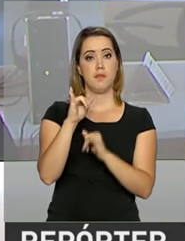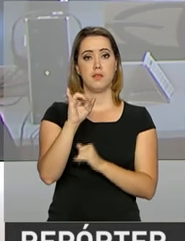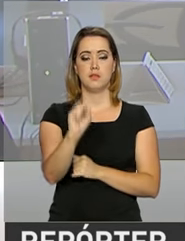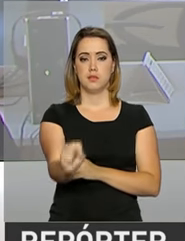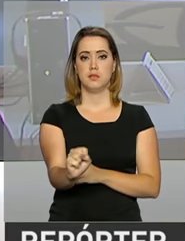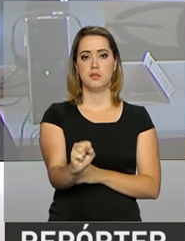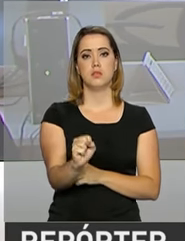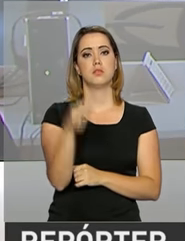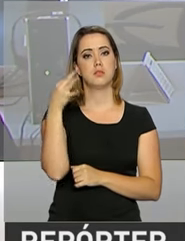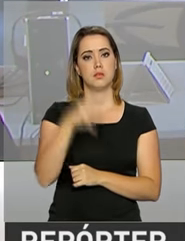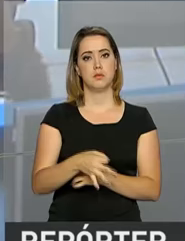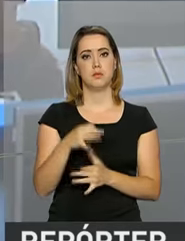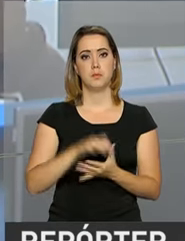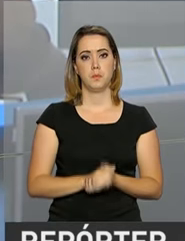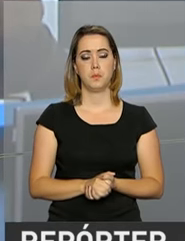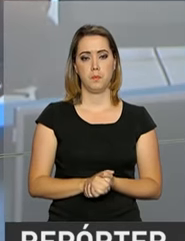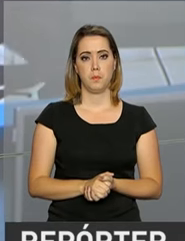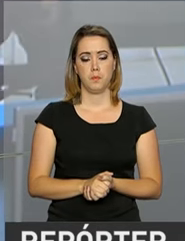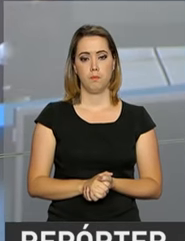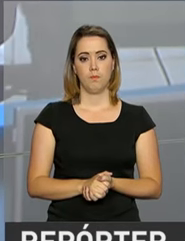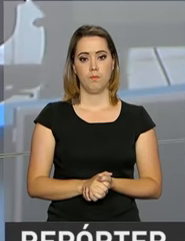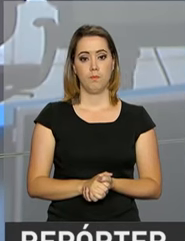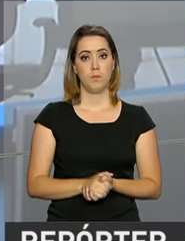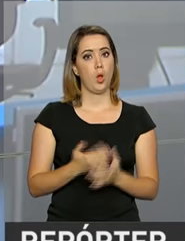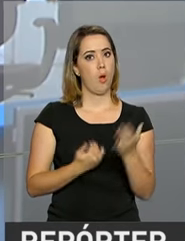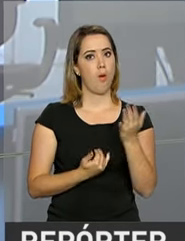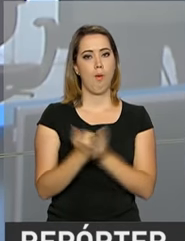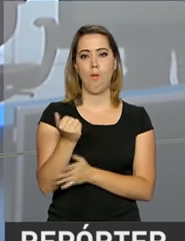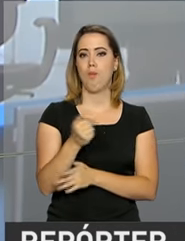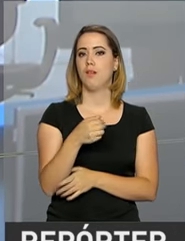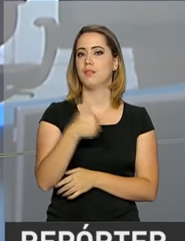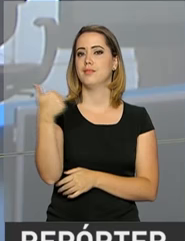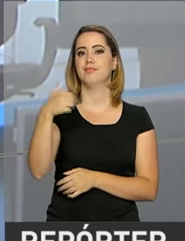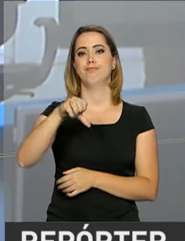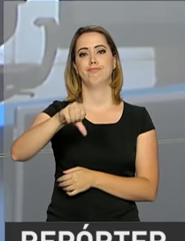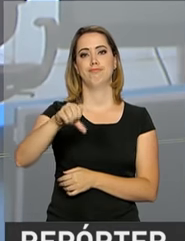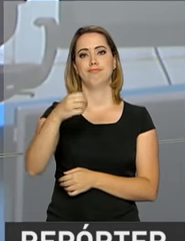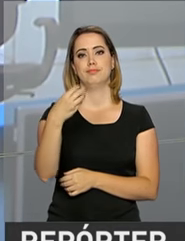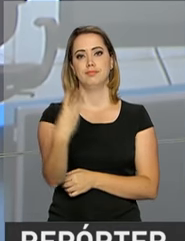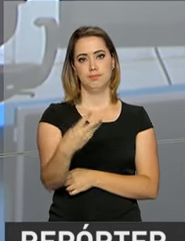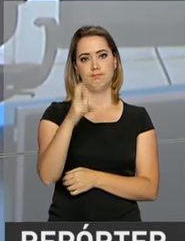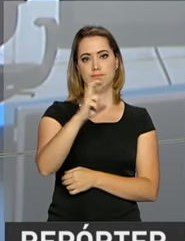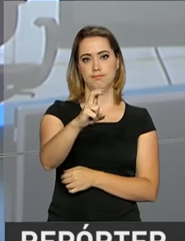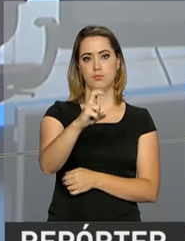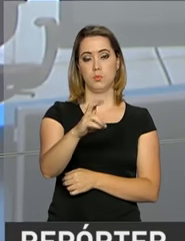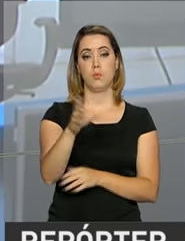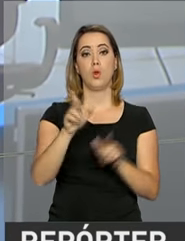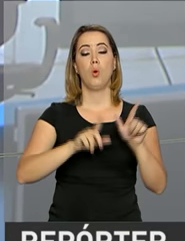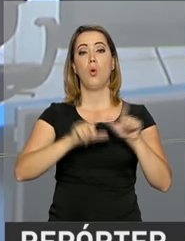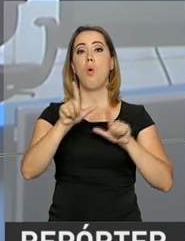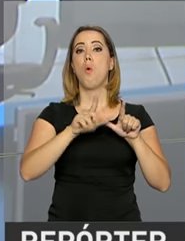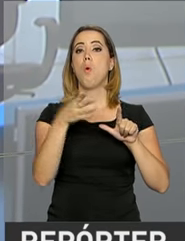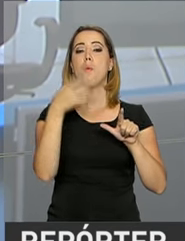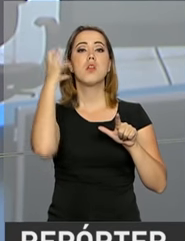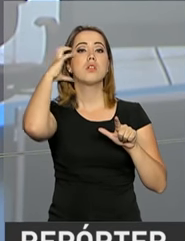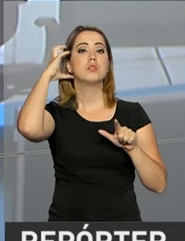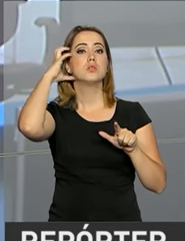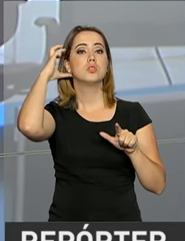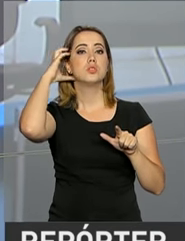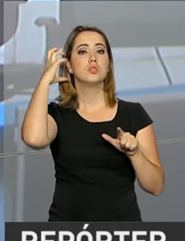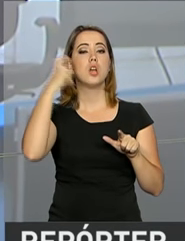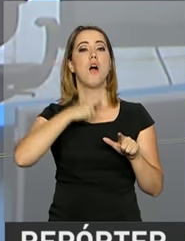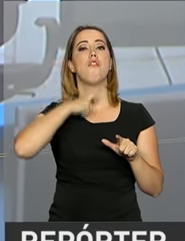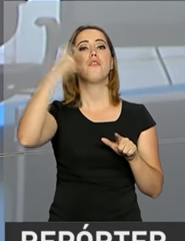social a raiz no ar desde 1935 o programa de rádio A Voz do